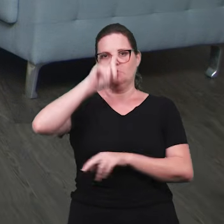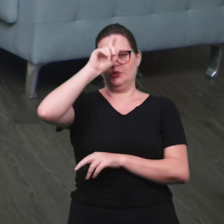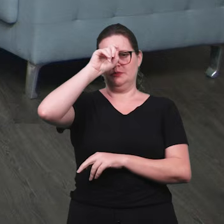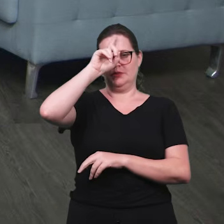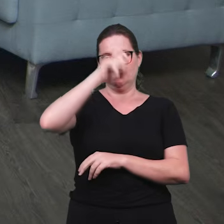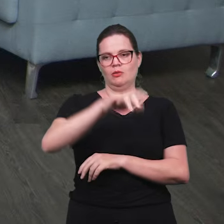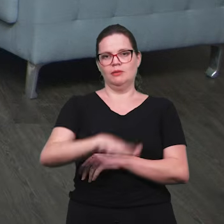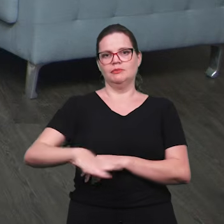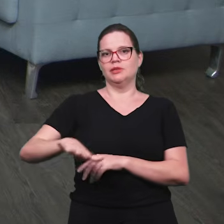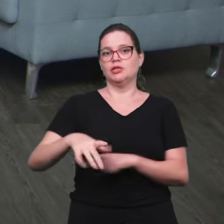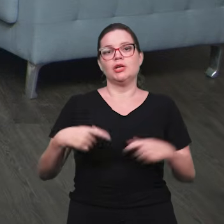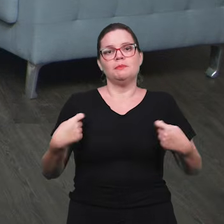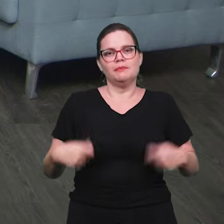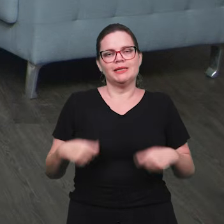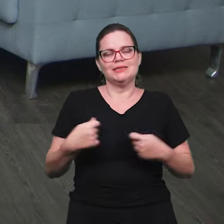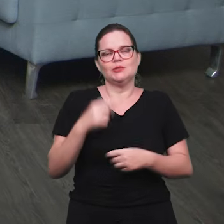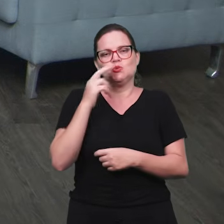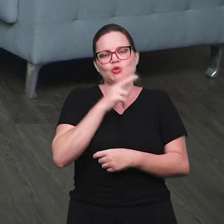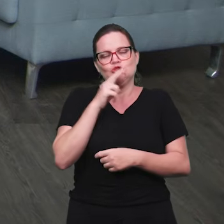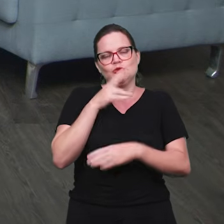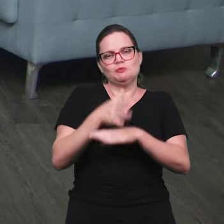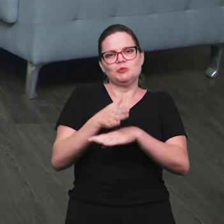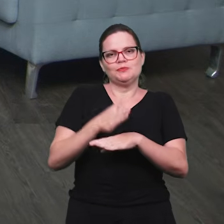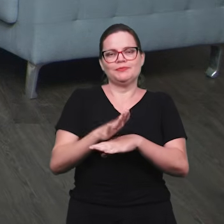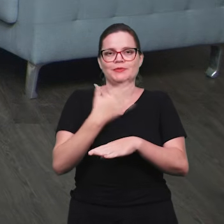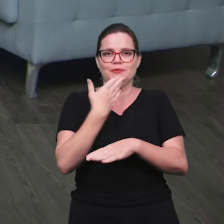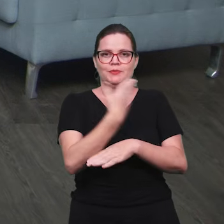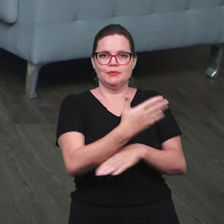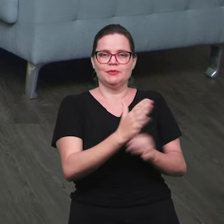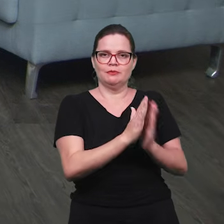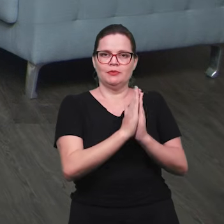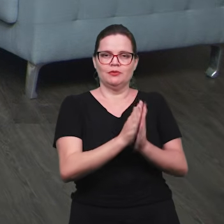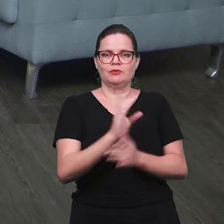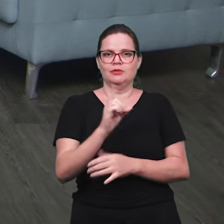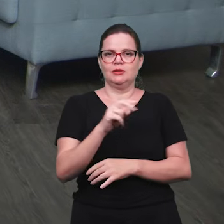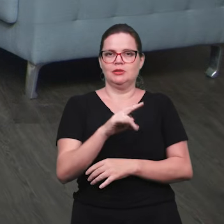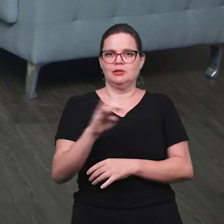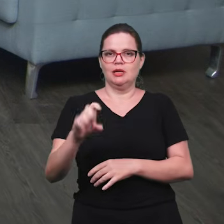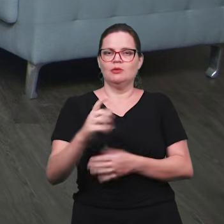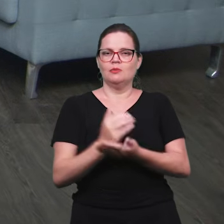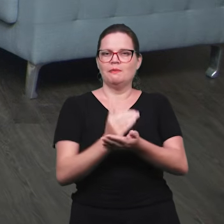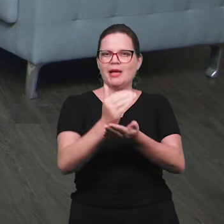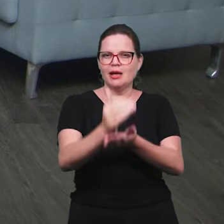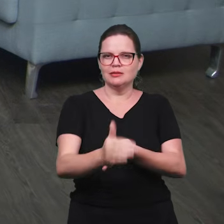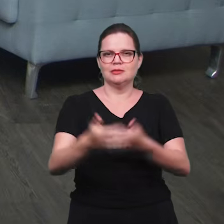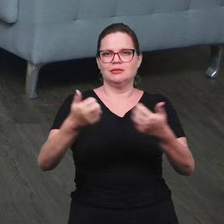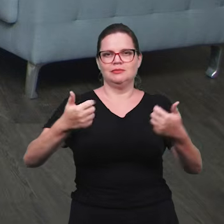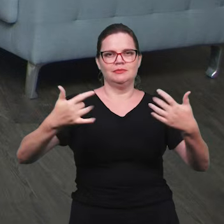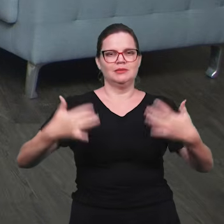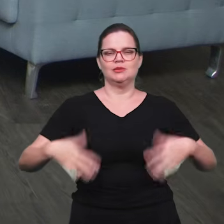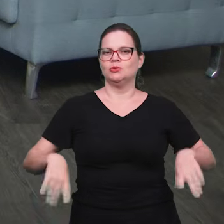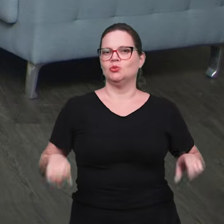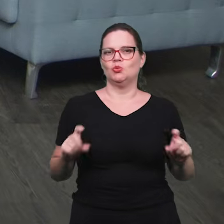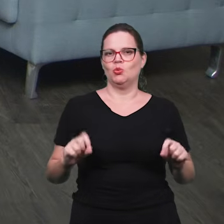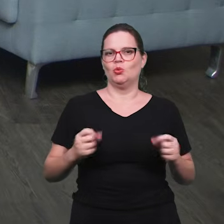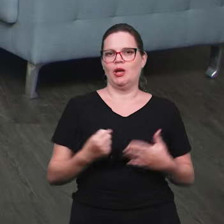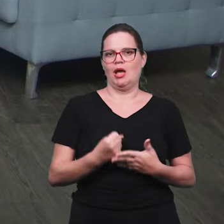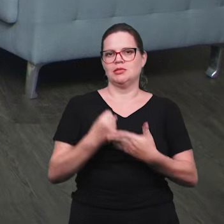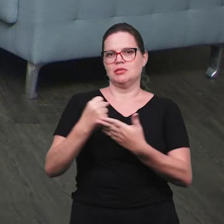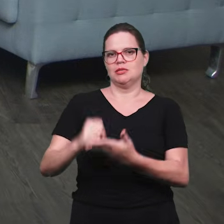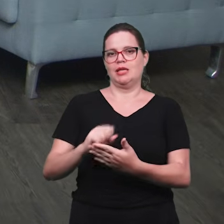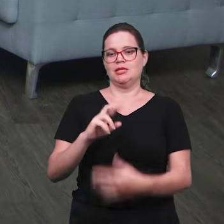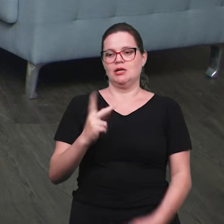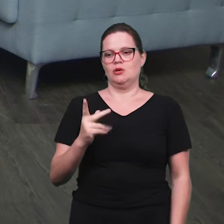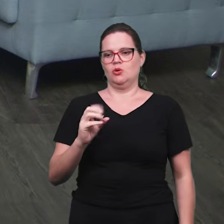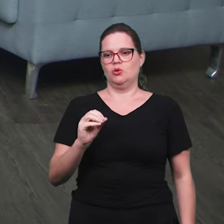ele muitas vezes precisa estar. Então gostaria que o Daniel aqui, nosso irmão, fizesse aqui uma introdução falando do que é essa